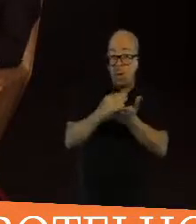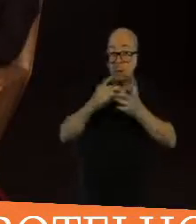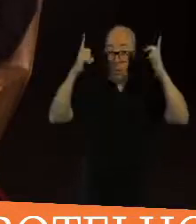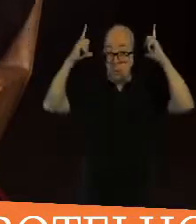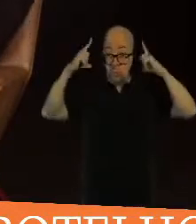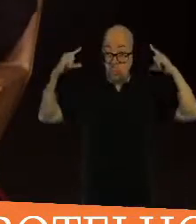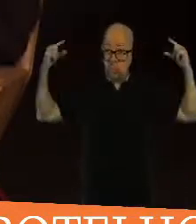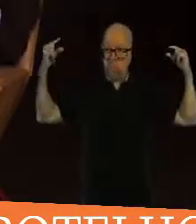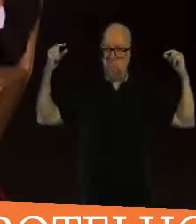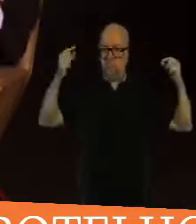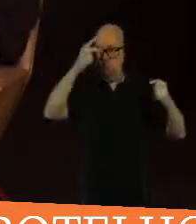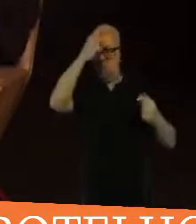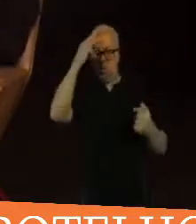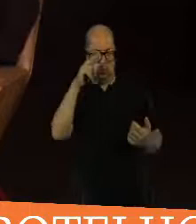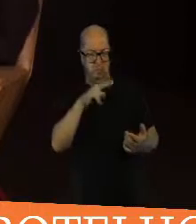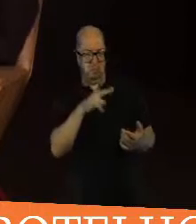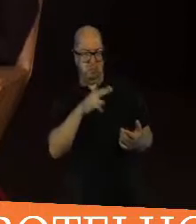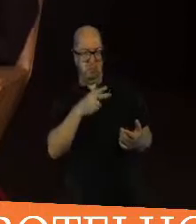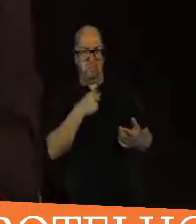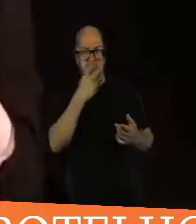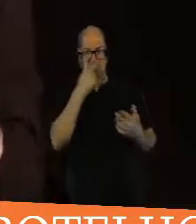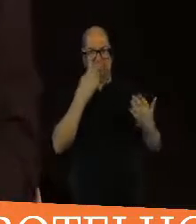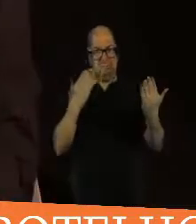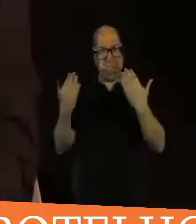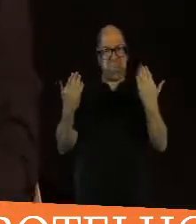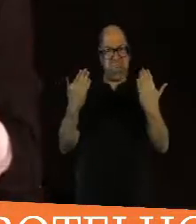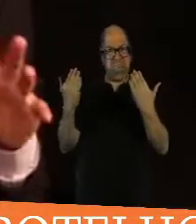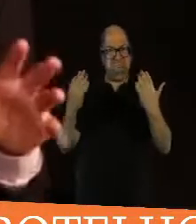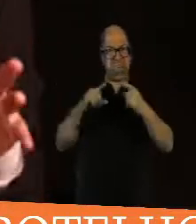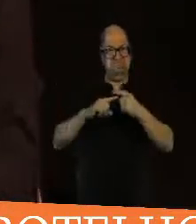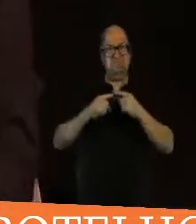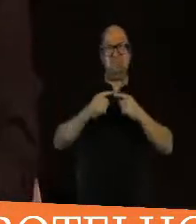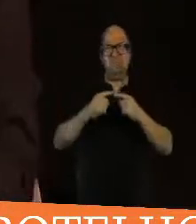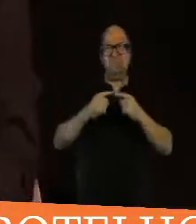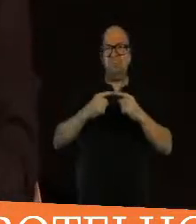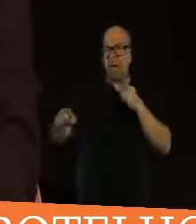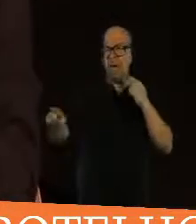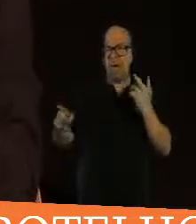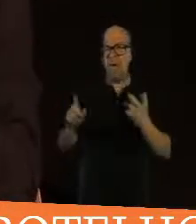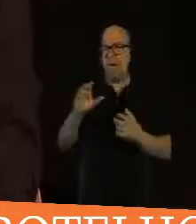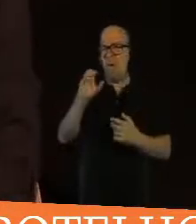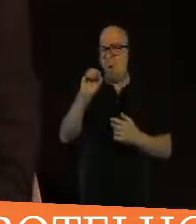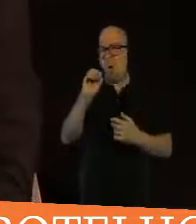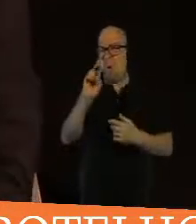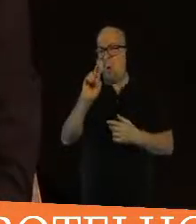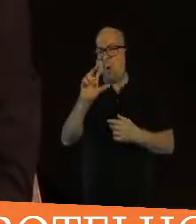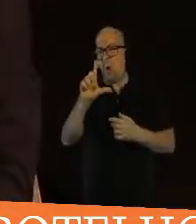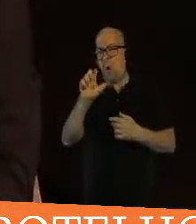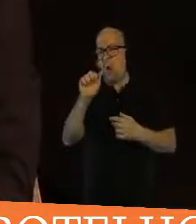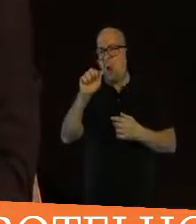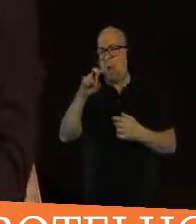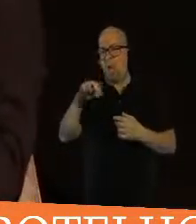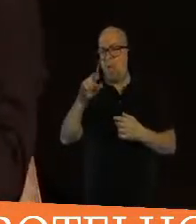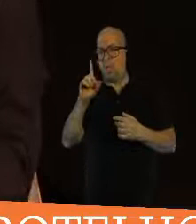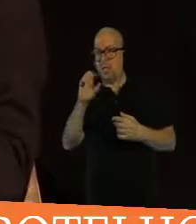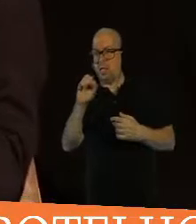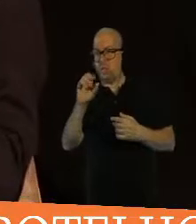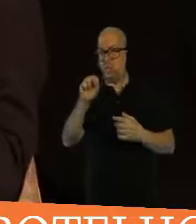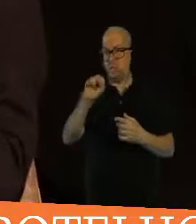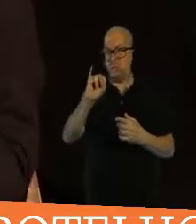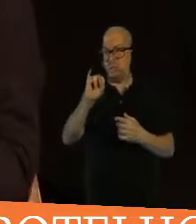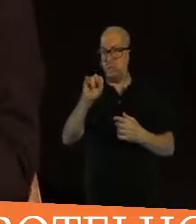com o que fazia, por exemplo, um Orlando Silva, um Francisco Alves... Então, o Luiz Gonzaga chega e o